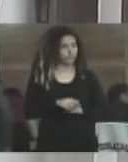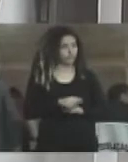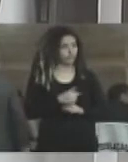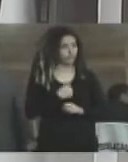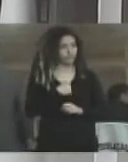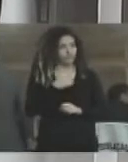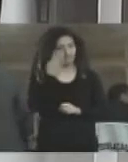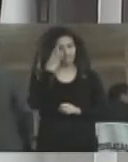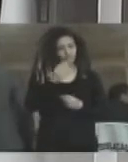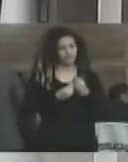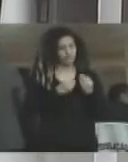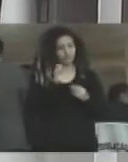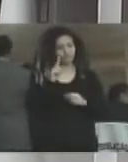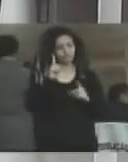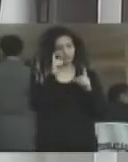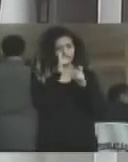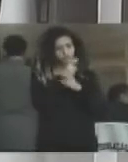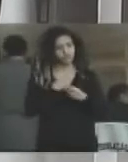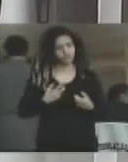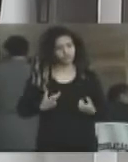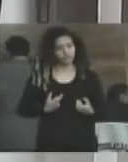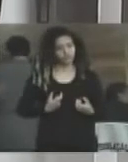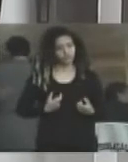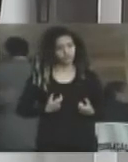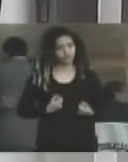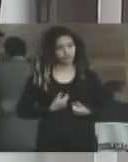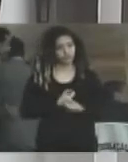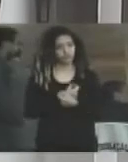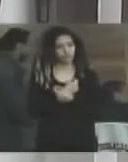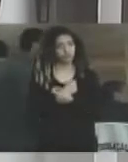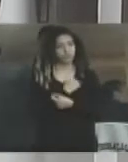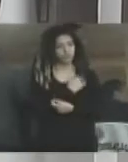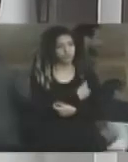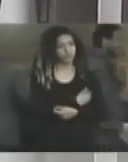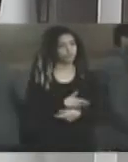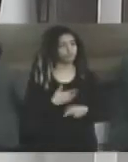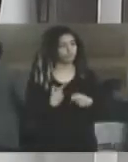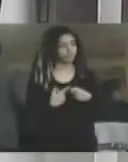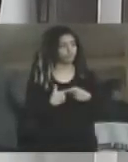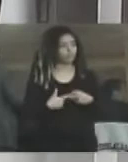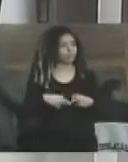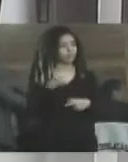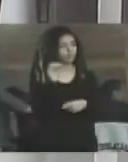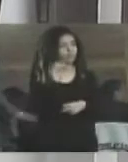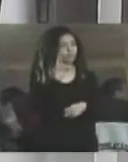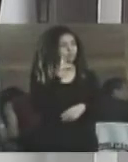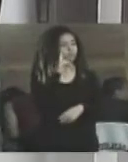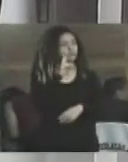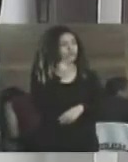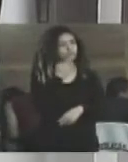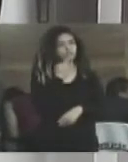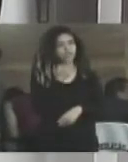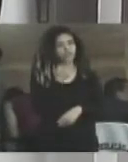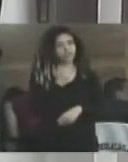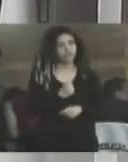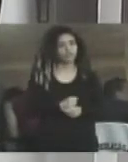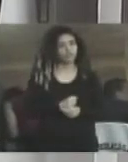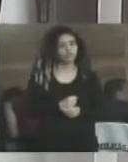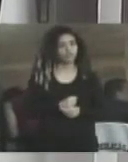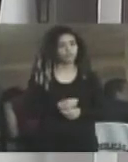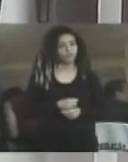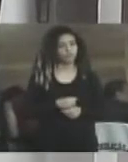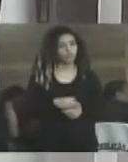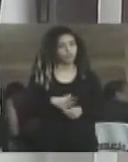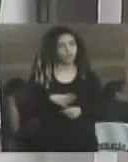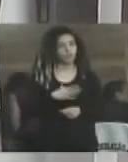ser o tratamento, né, do câncer de mama, né, que o Outubro Rosa especificamente, né, e dizer que o câncer